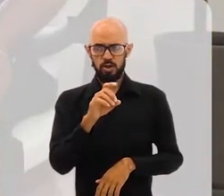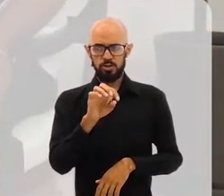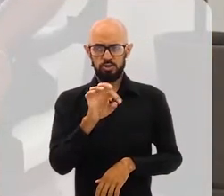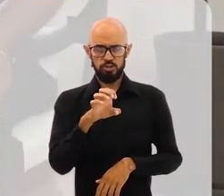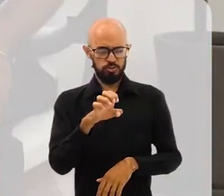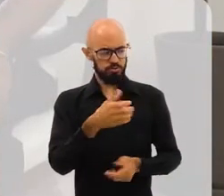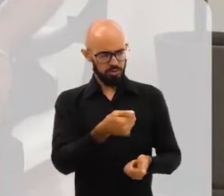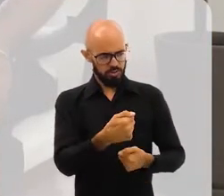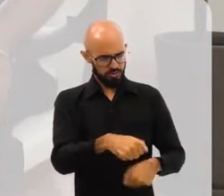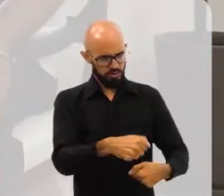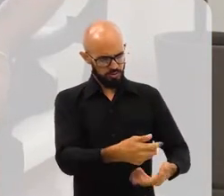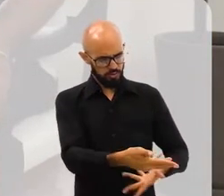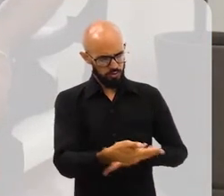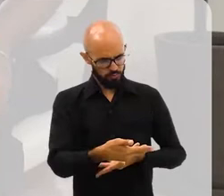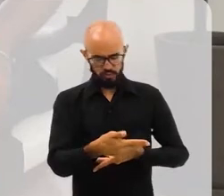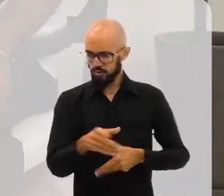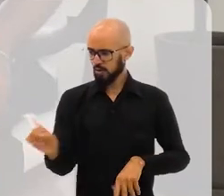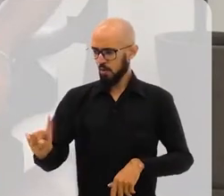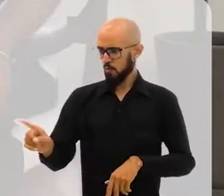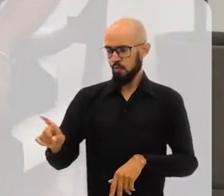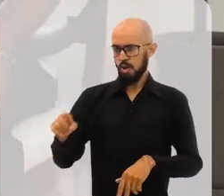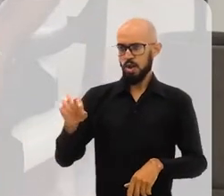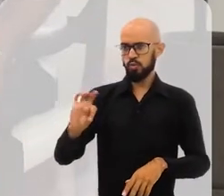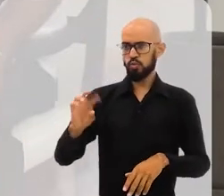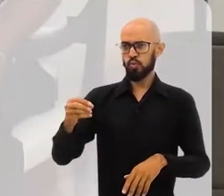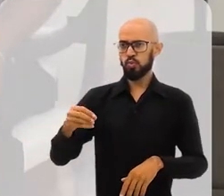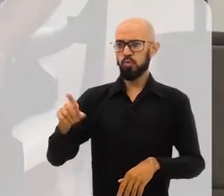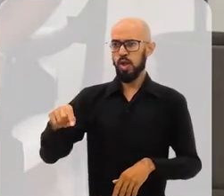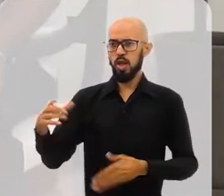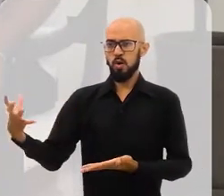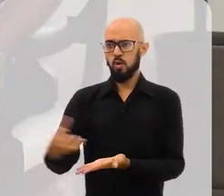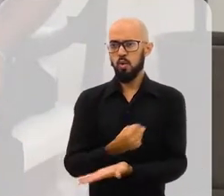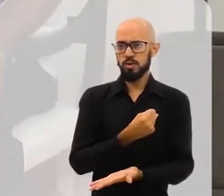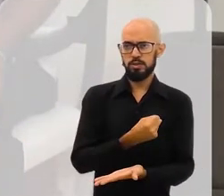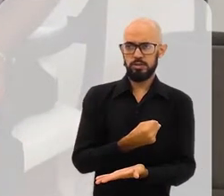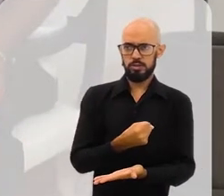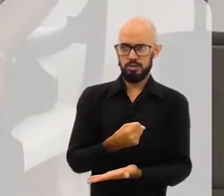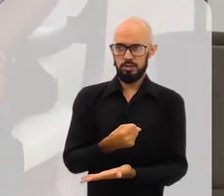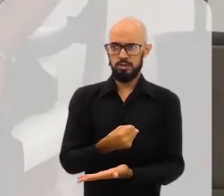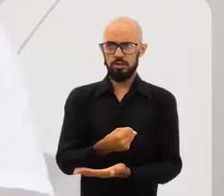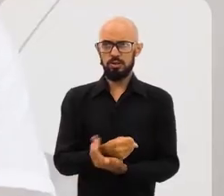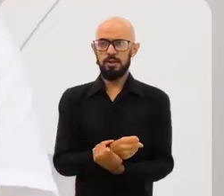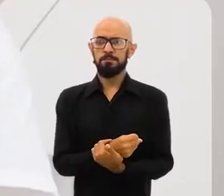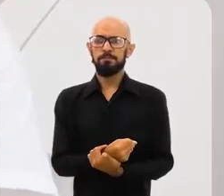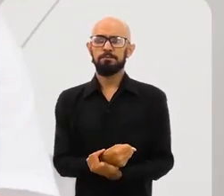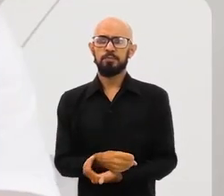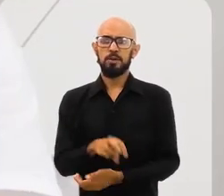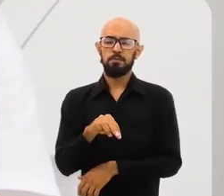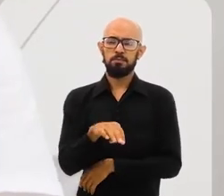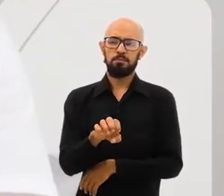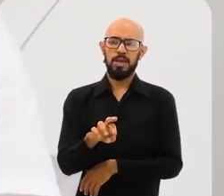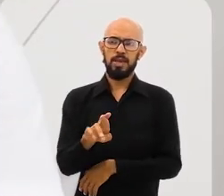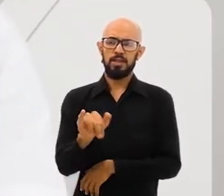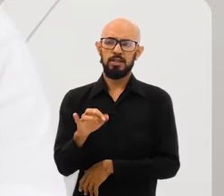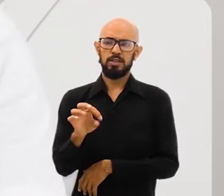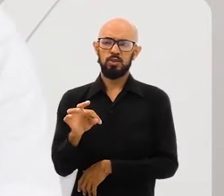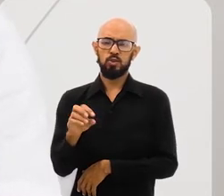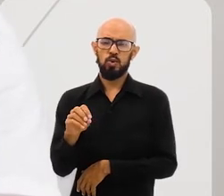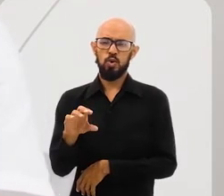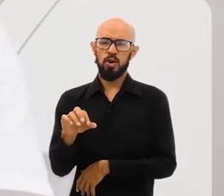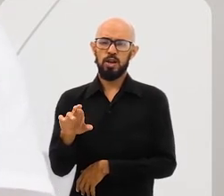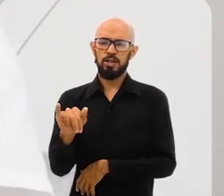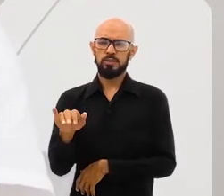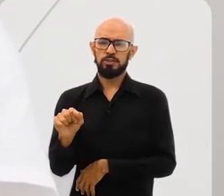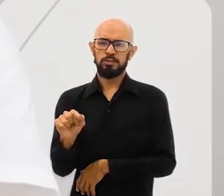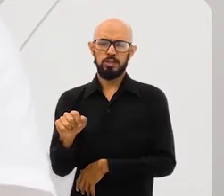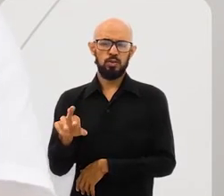não é tudo dentro de fé conquista e fale trabalha muito em cima da meritocracia em uma meta crescer política como